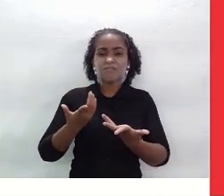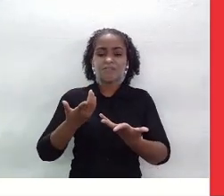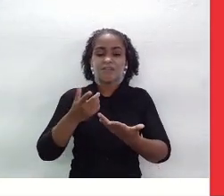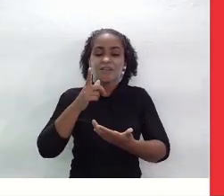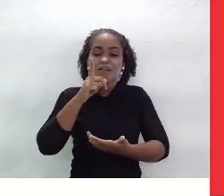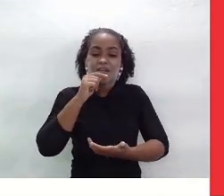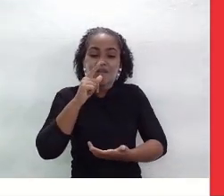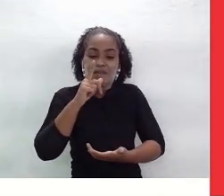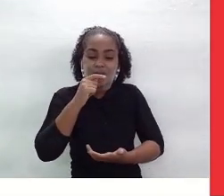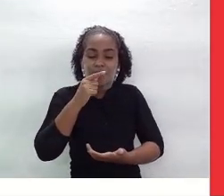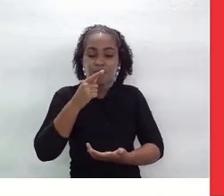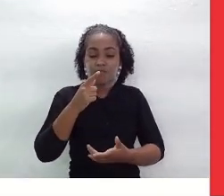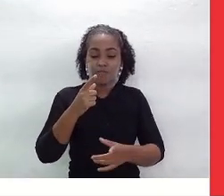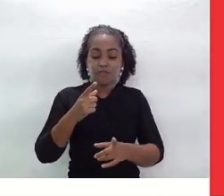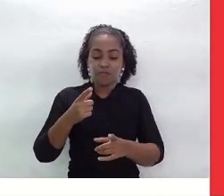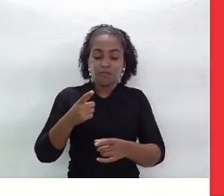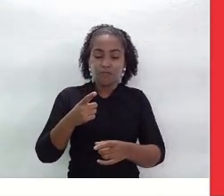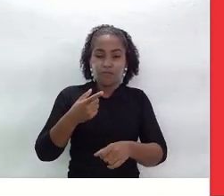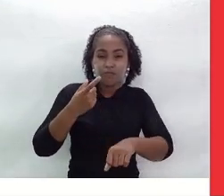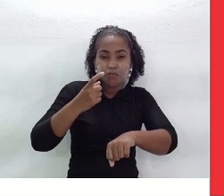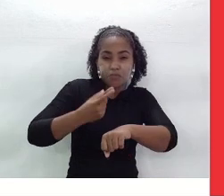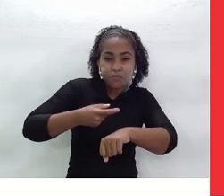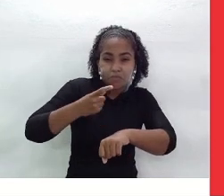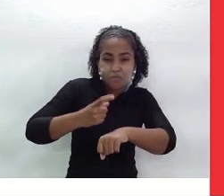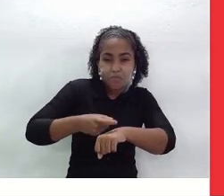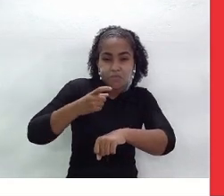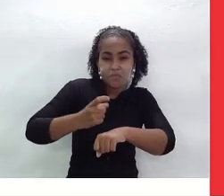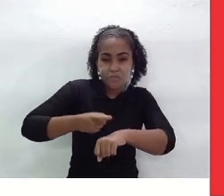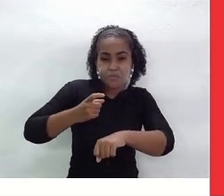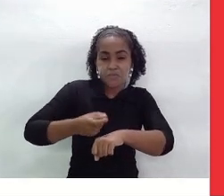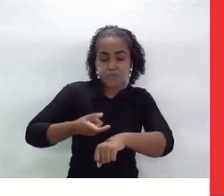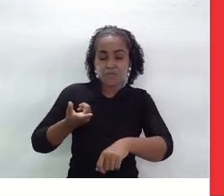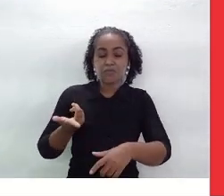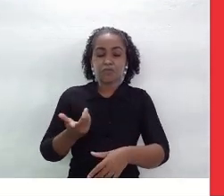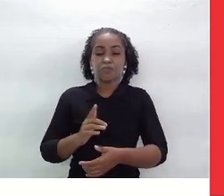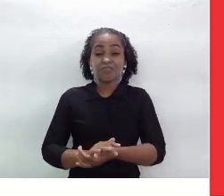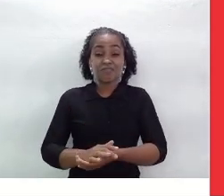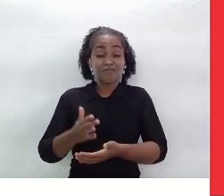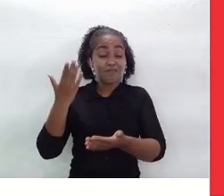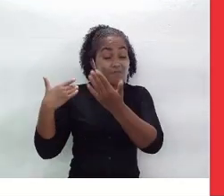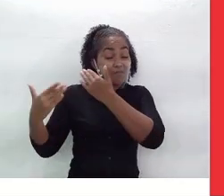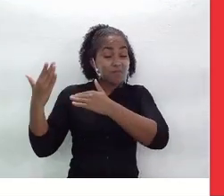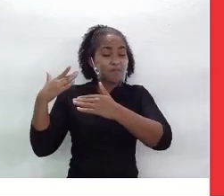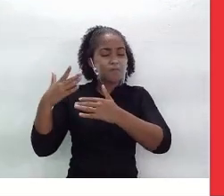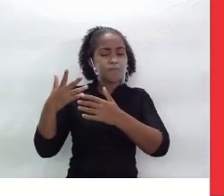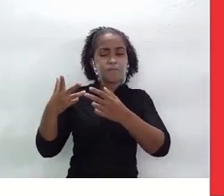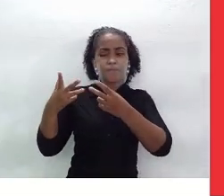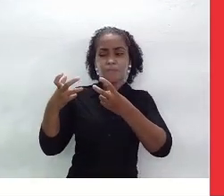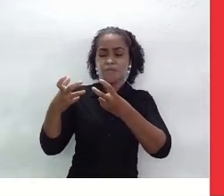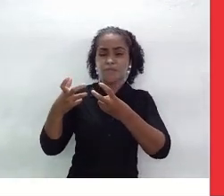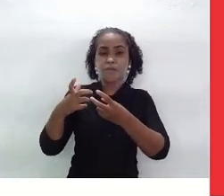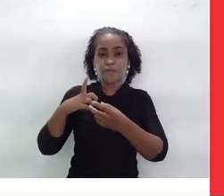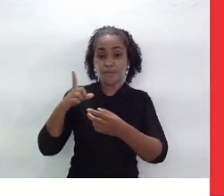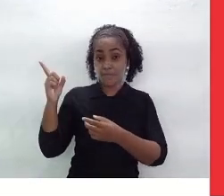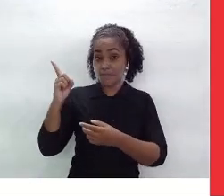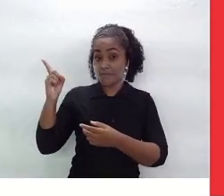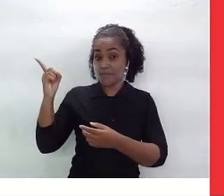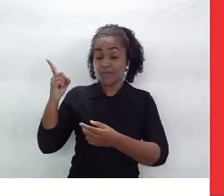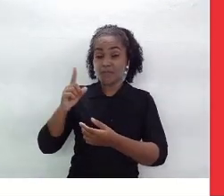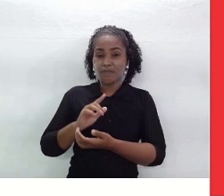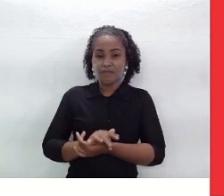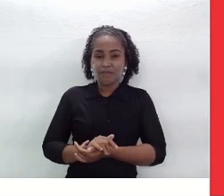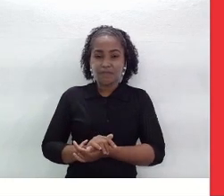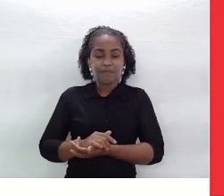que está se encontrando ali no estado sólido, de gelo. Então, antigamente, como você pode observar, que